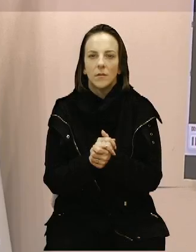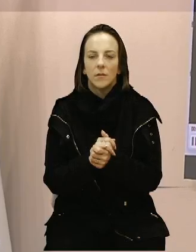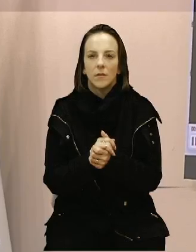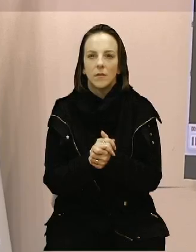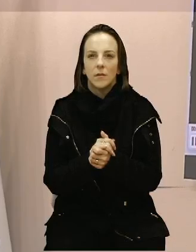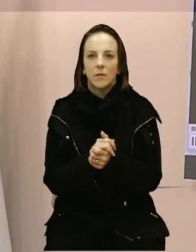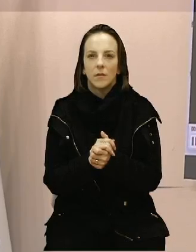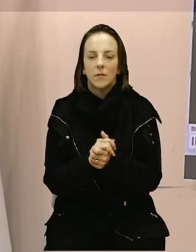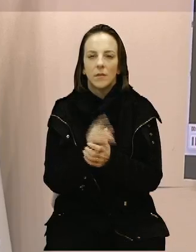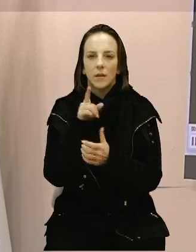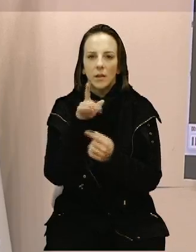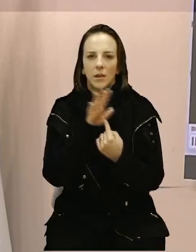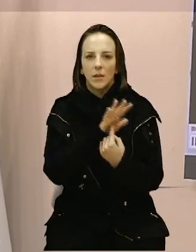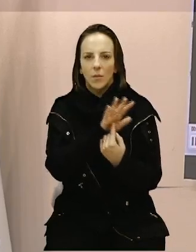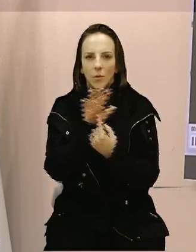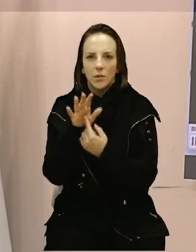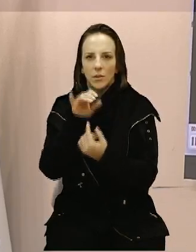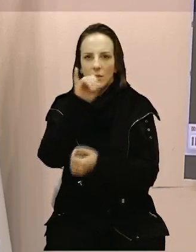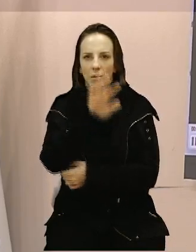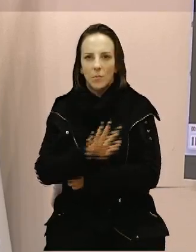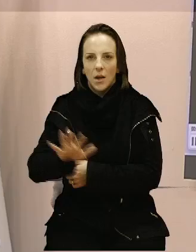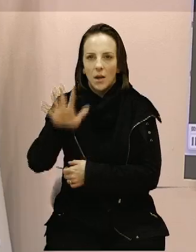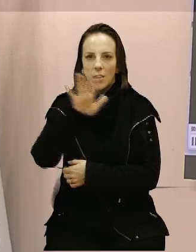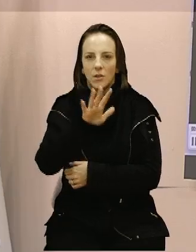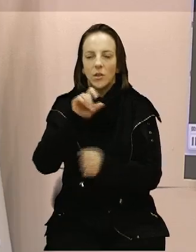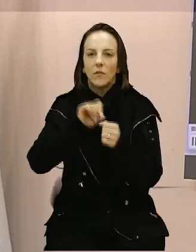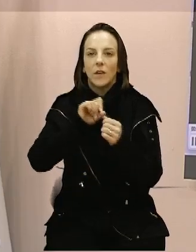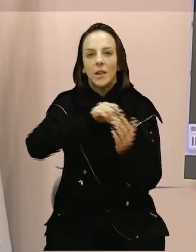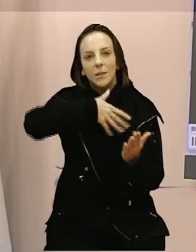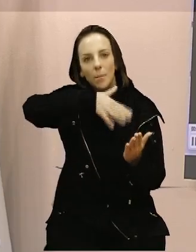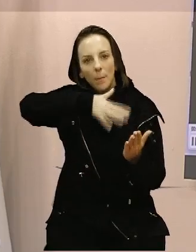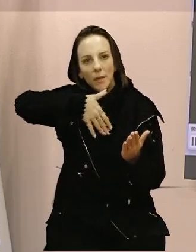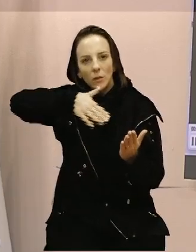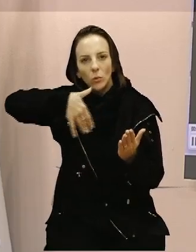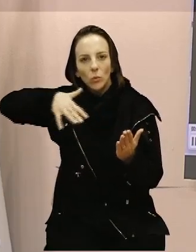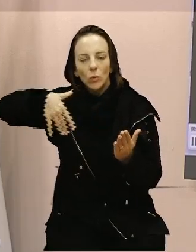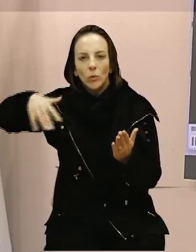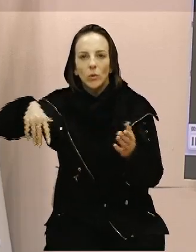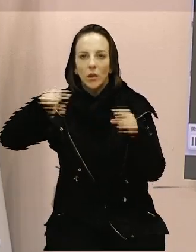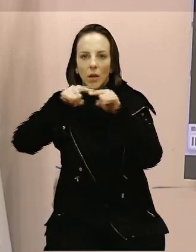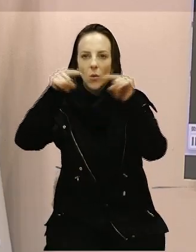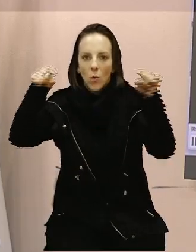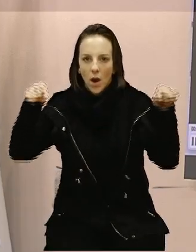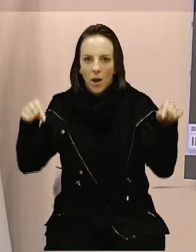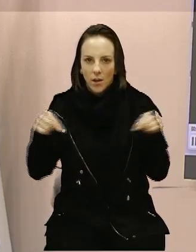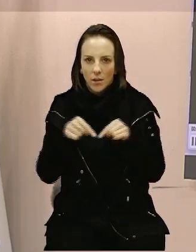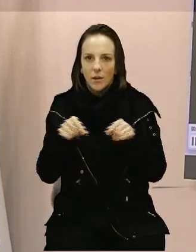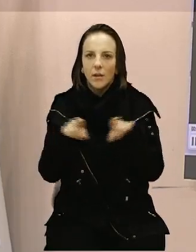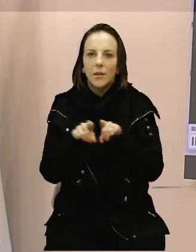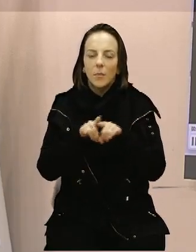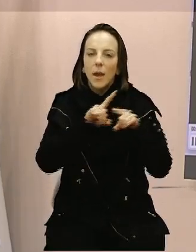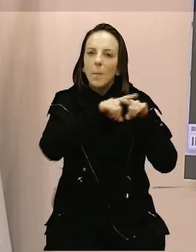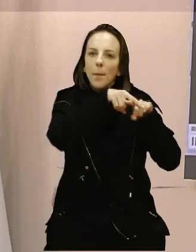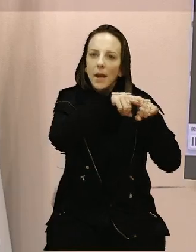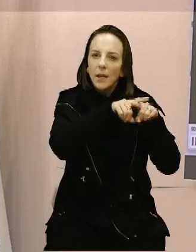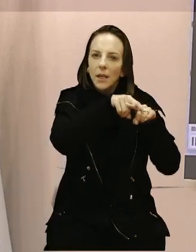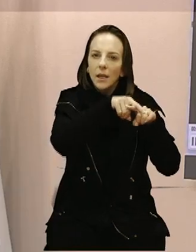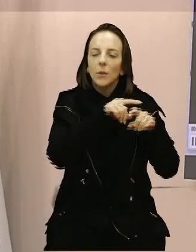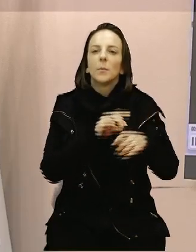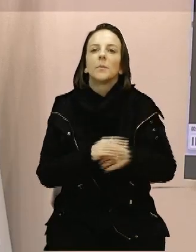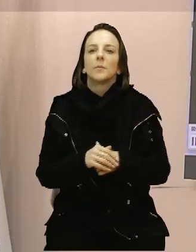aí sendo exibido nas imagens, foi feita a pintura de toda a quadra de esporte e do parquinho.